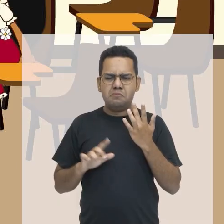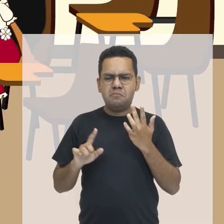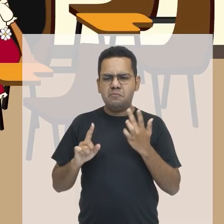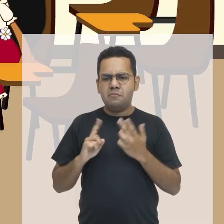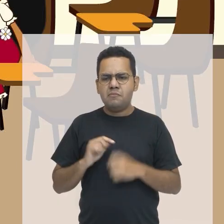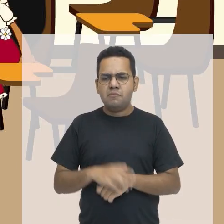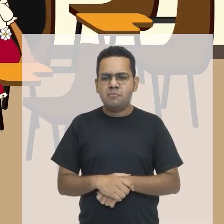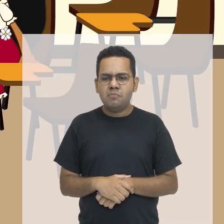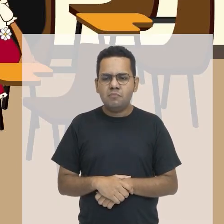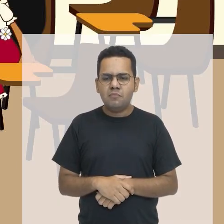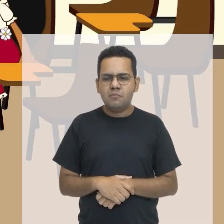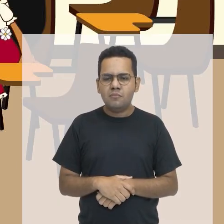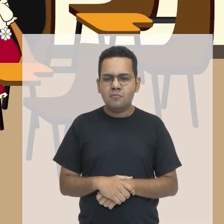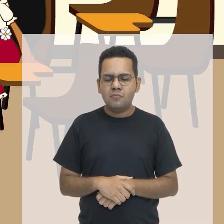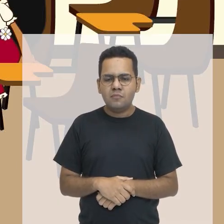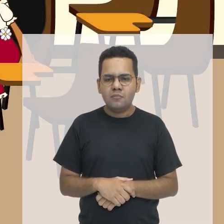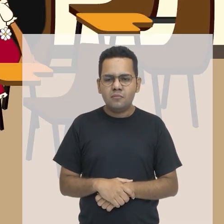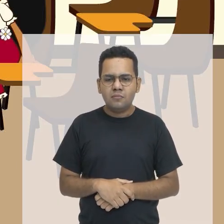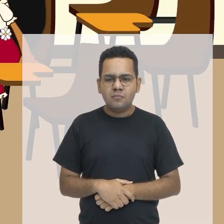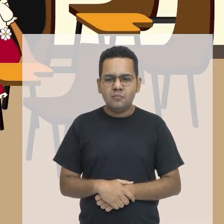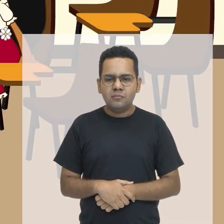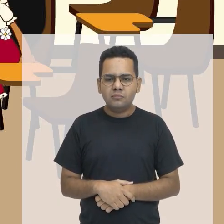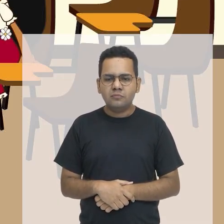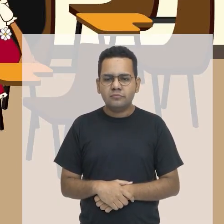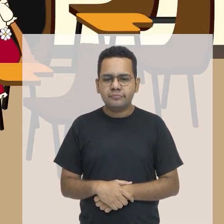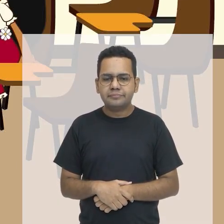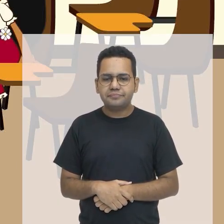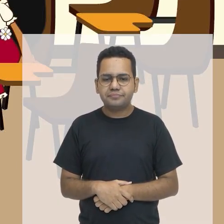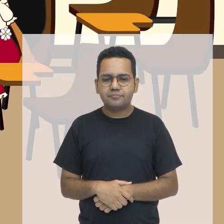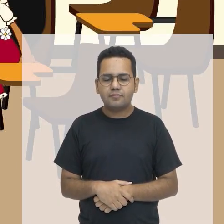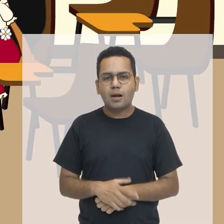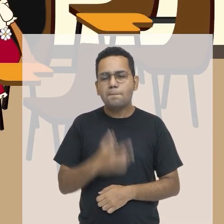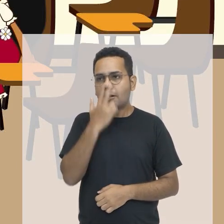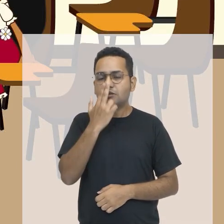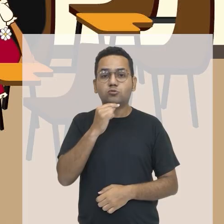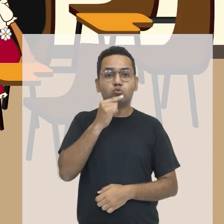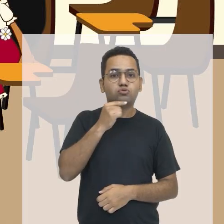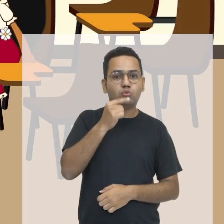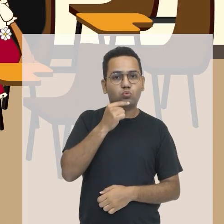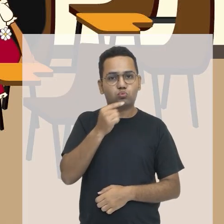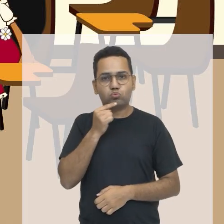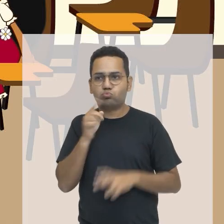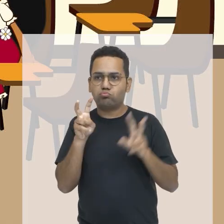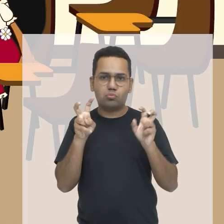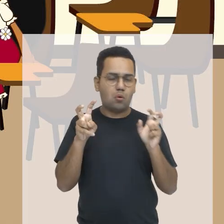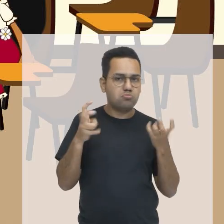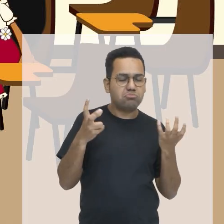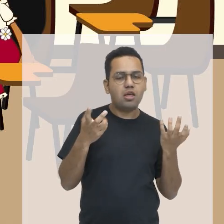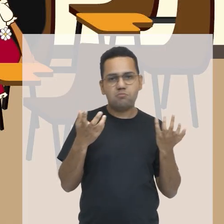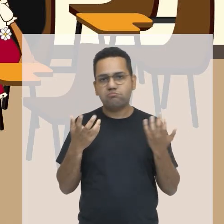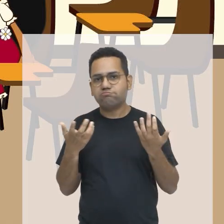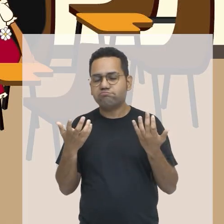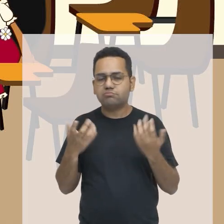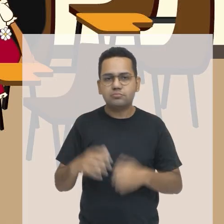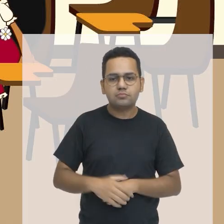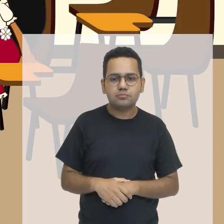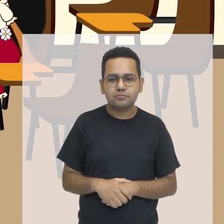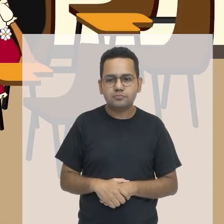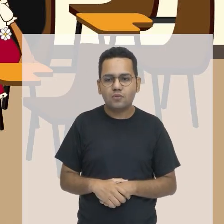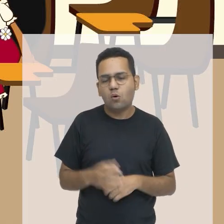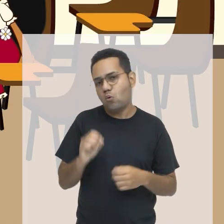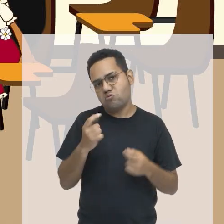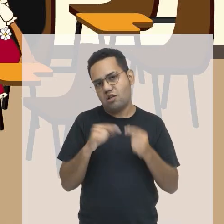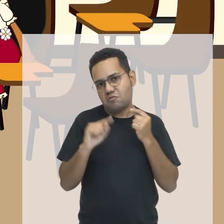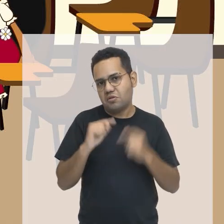né, feeling skeptical, né, sentindo cético com relação àquilo que está ouvindo, né? Não estou acreditando muito nisso. Pode